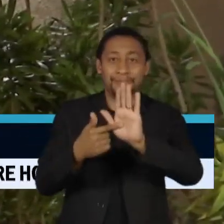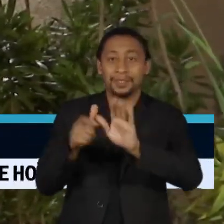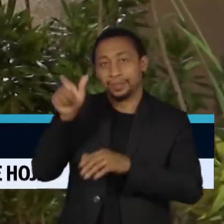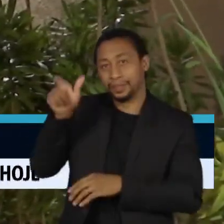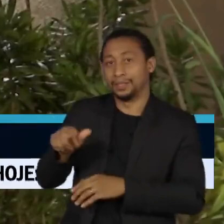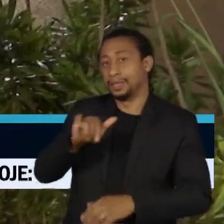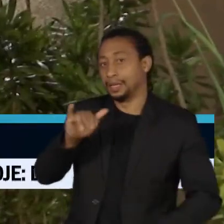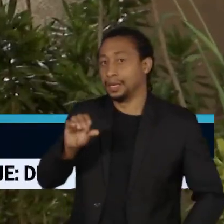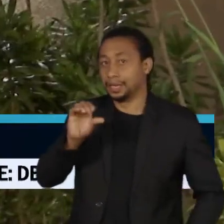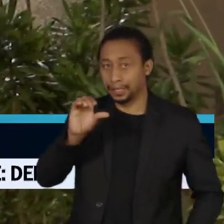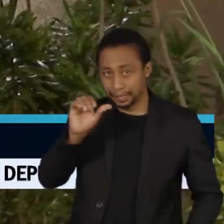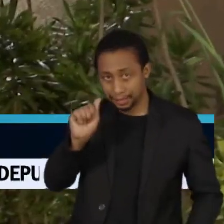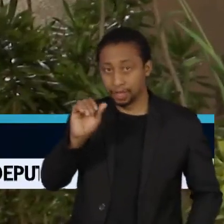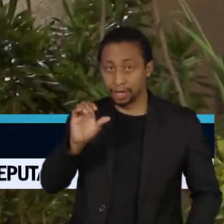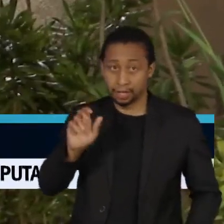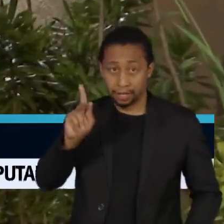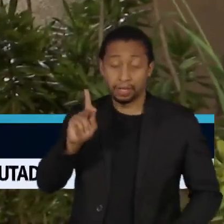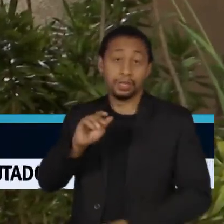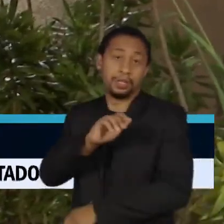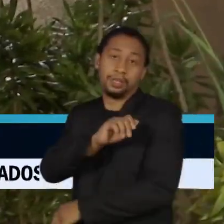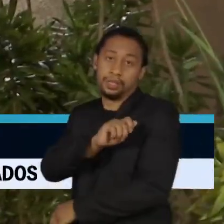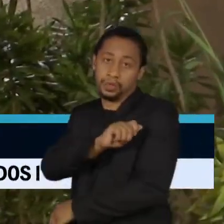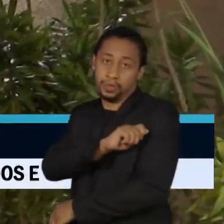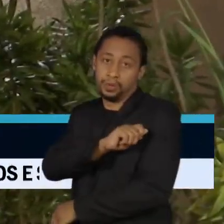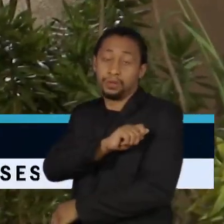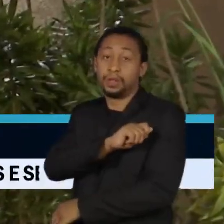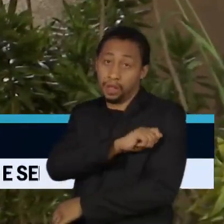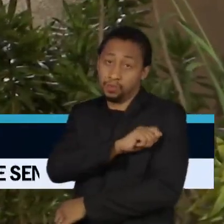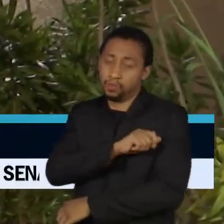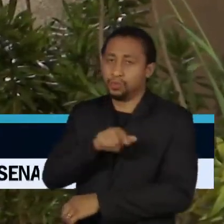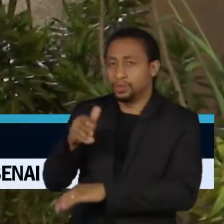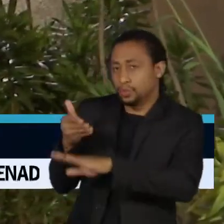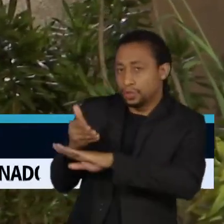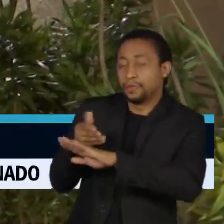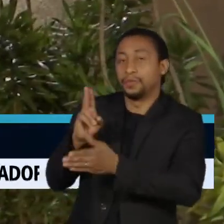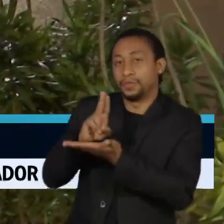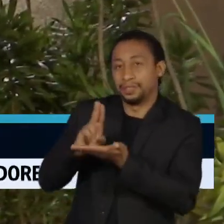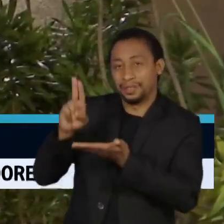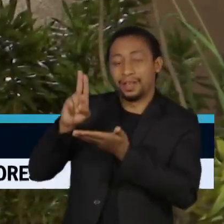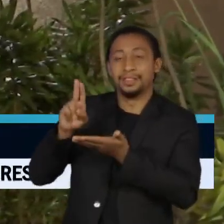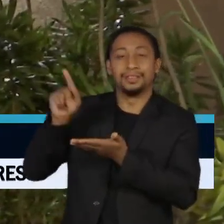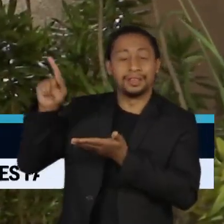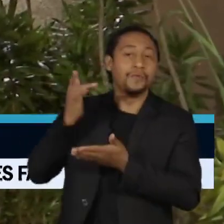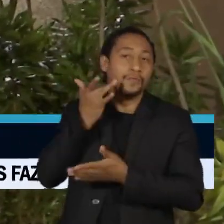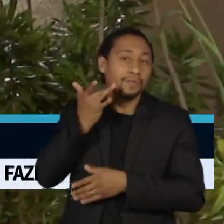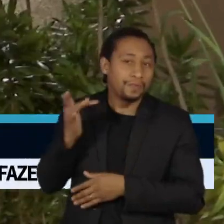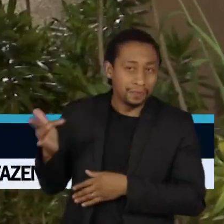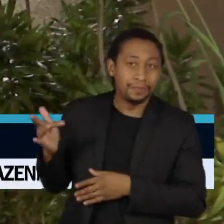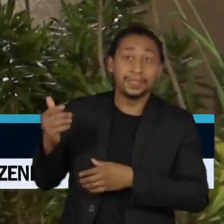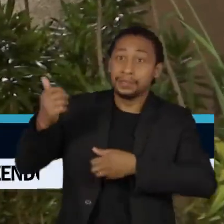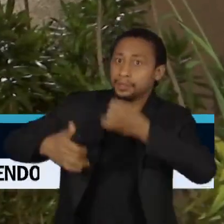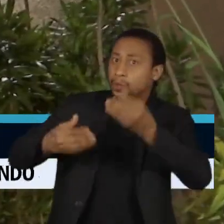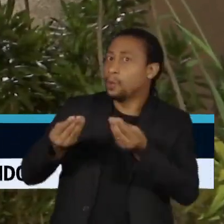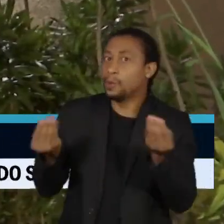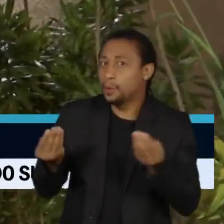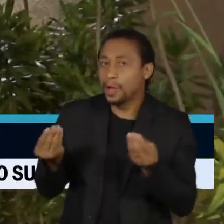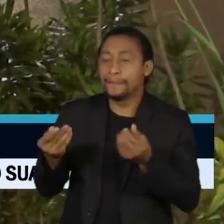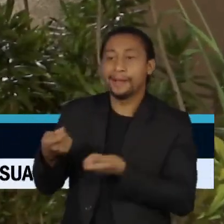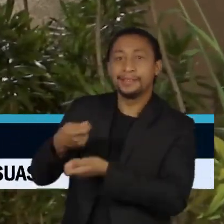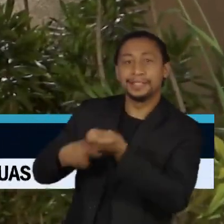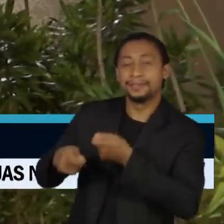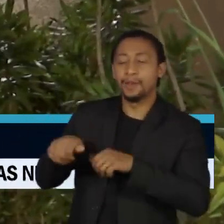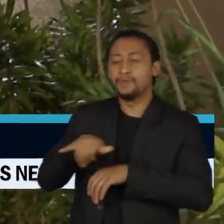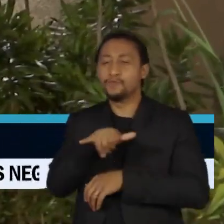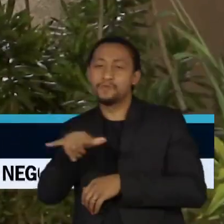um estudante da Universidade da Flórida e fã do Bilionário um objetivo de mostrar como o empresário administrava